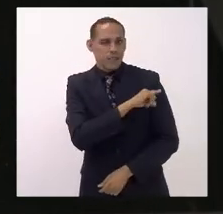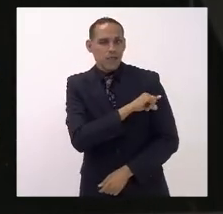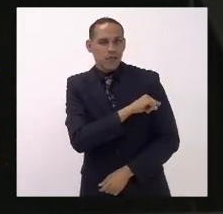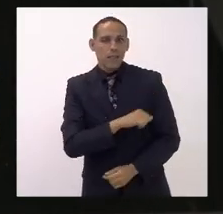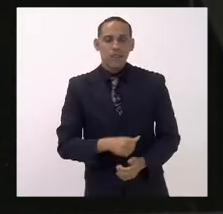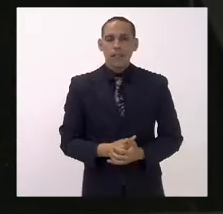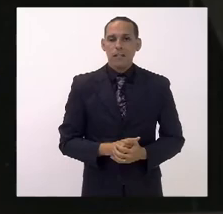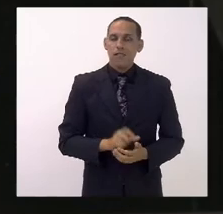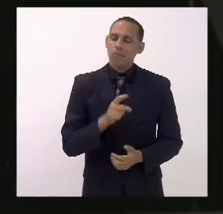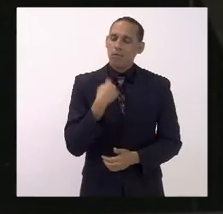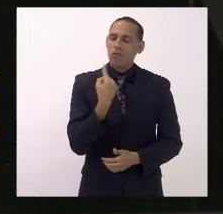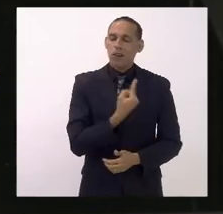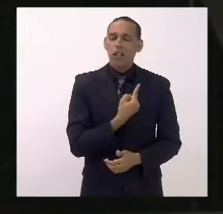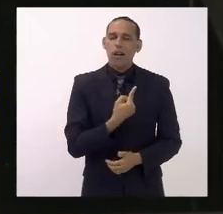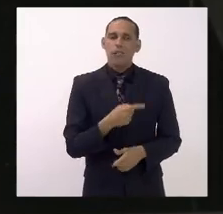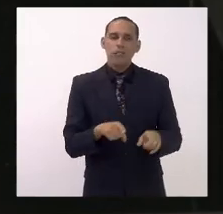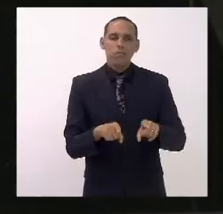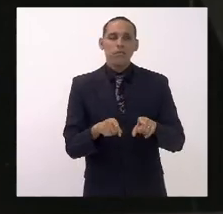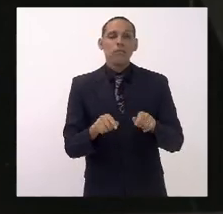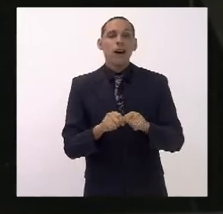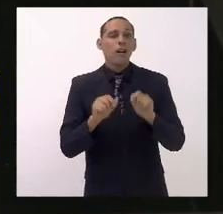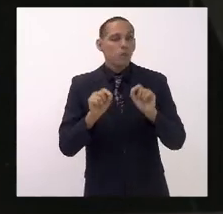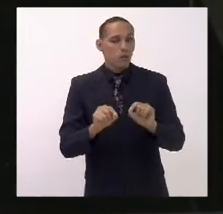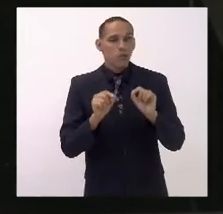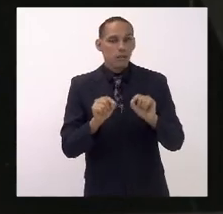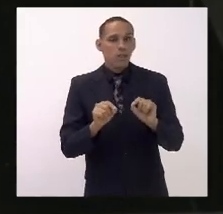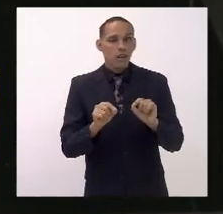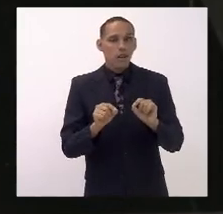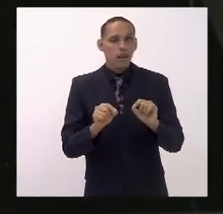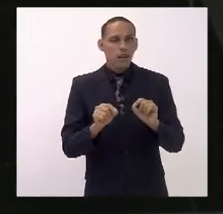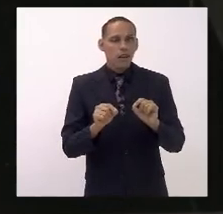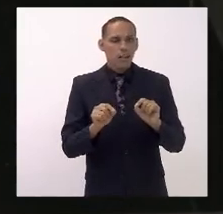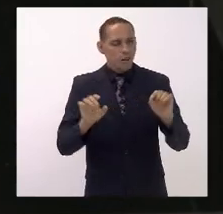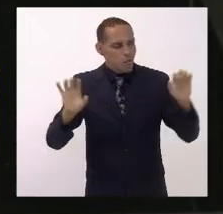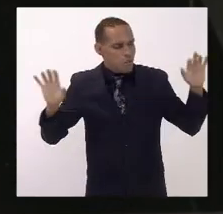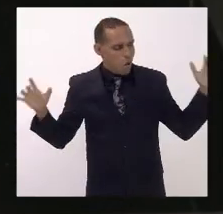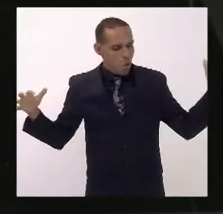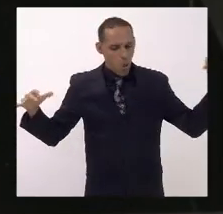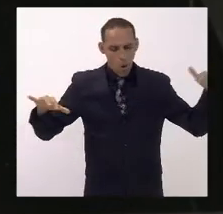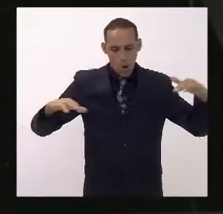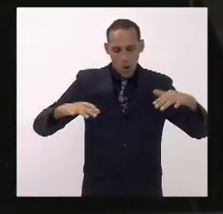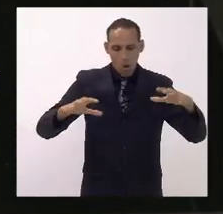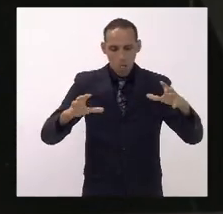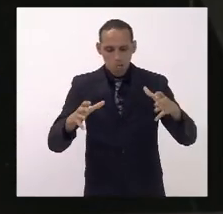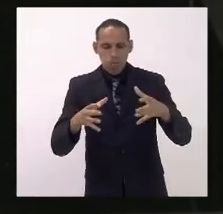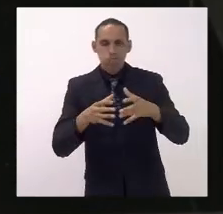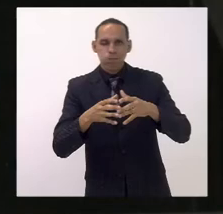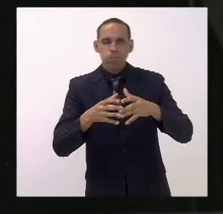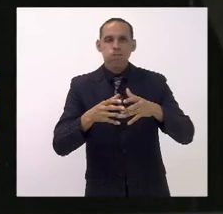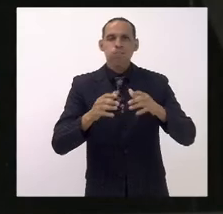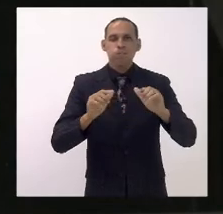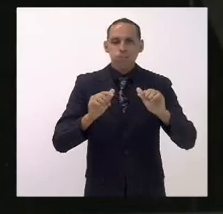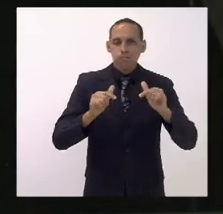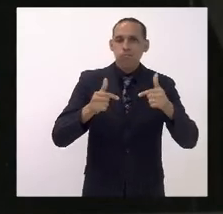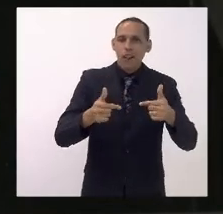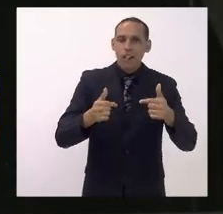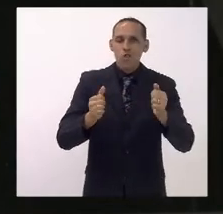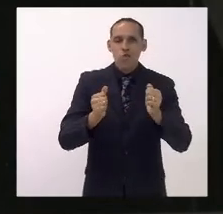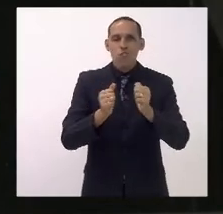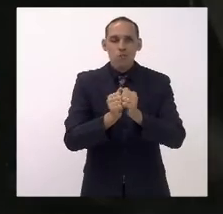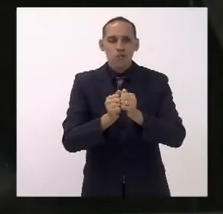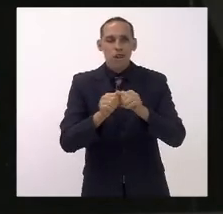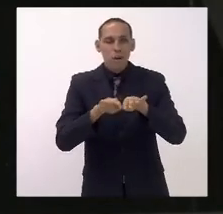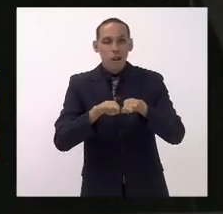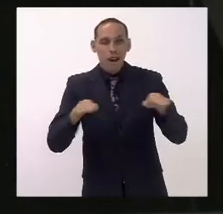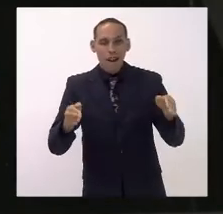Janeiro, vamos fazer, não é, uma força-tarefa, juntamente, inclusive, com a bancada federal do estado